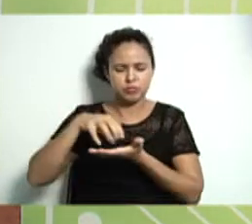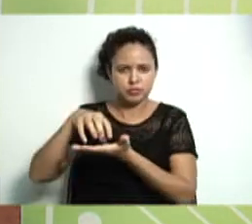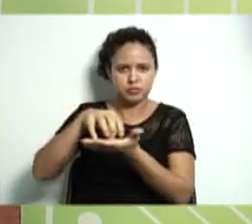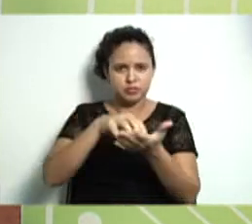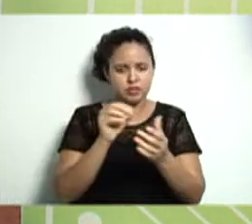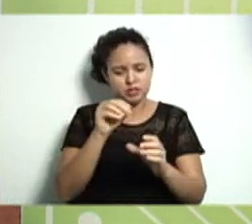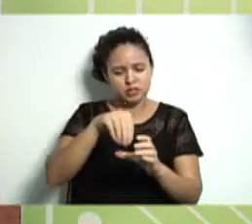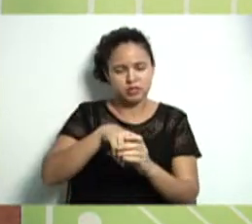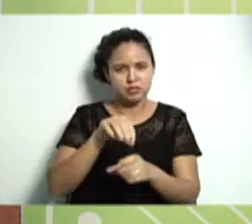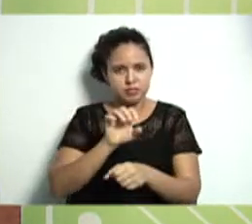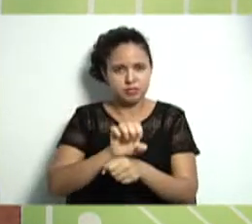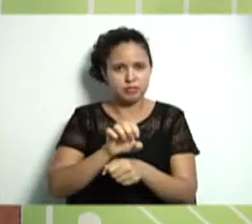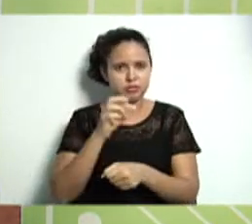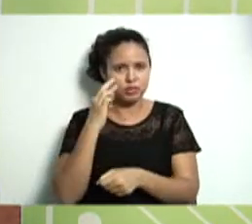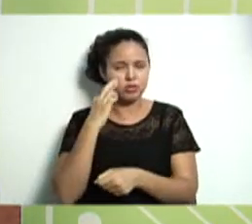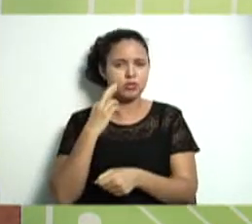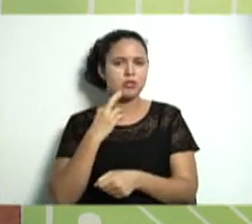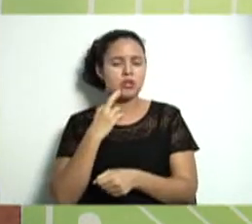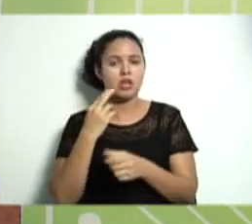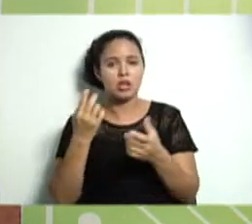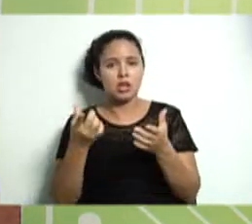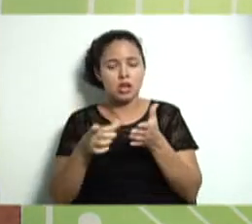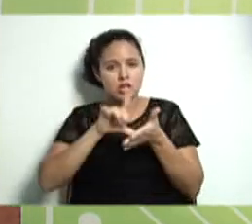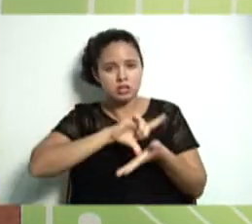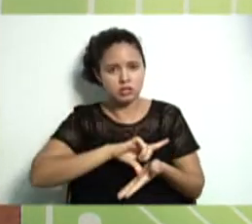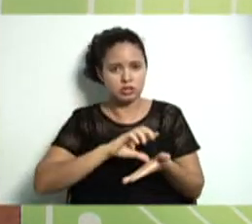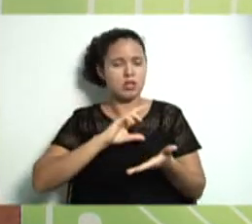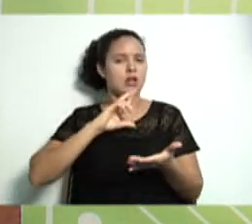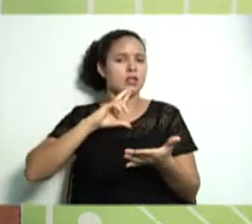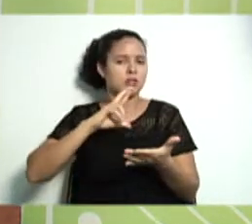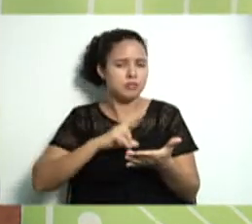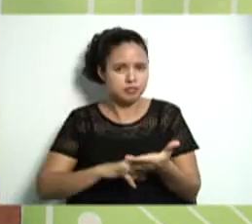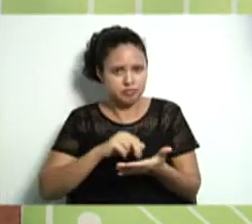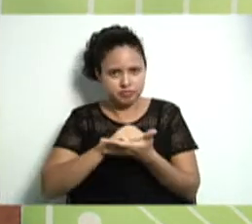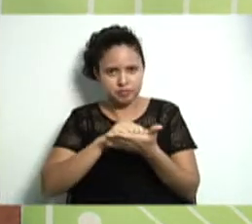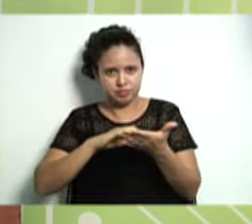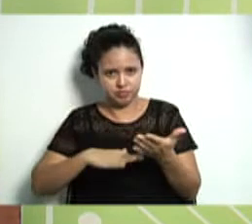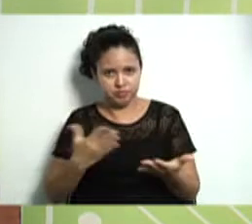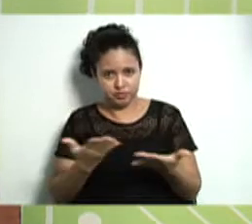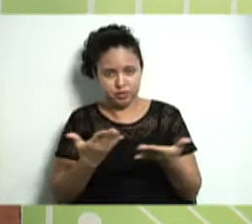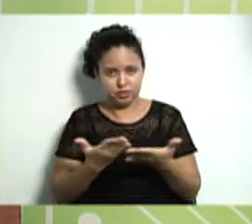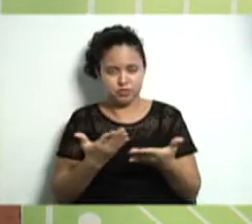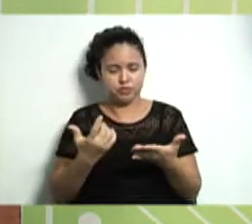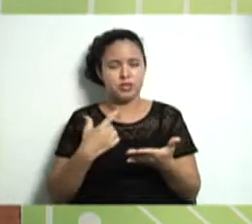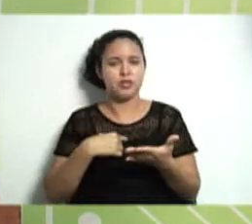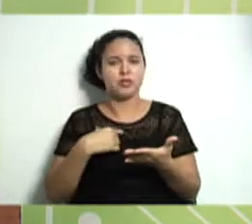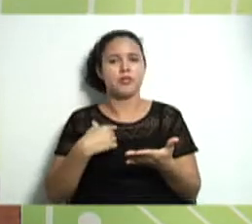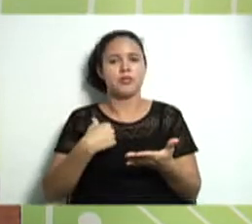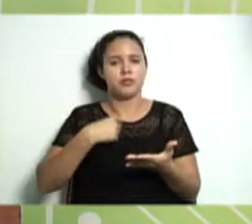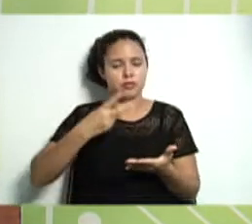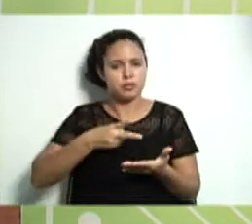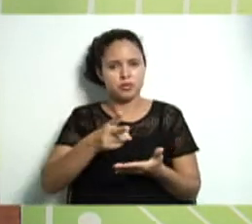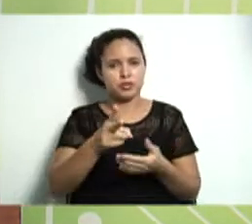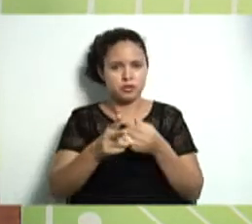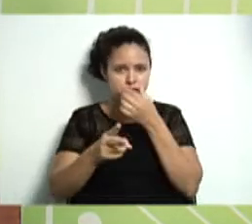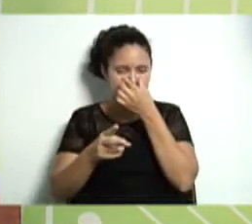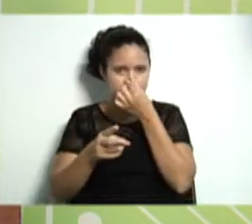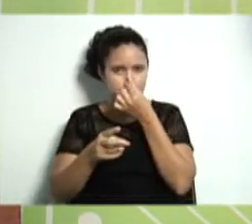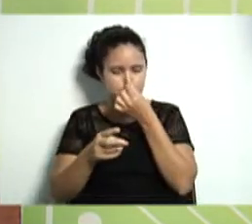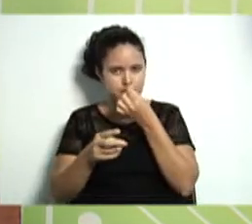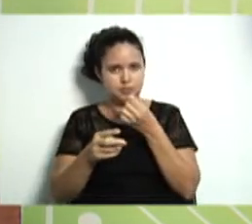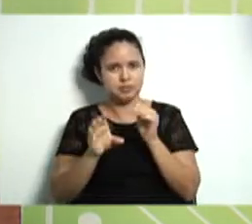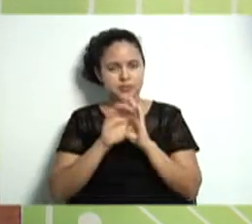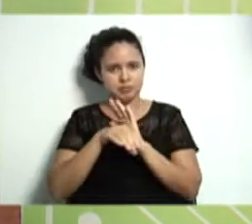vez. Antes de começar a resolução do exercício de hoje, eu vou dar prosseguimento